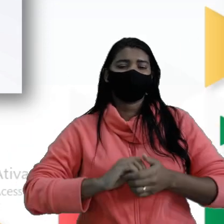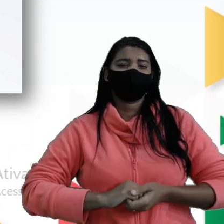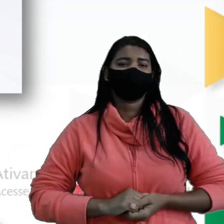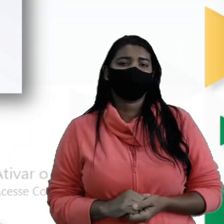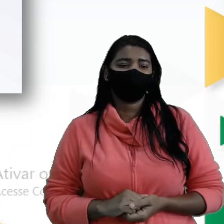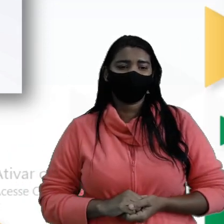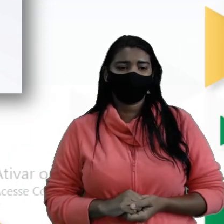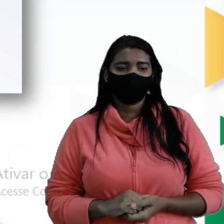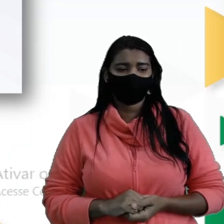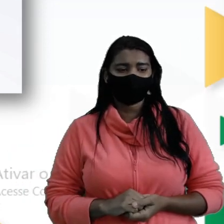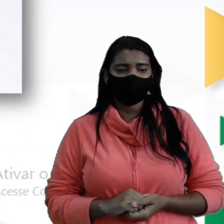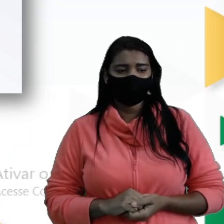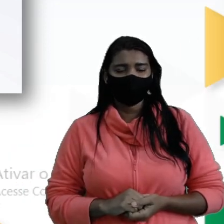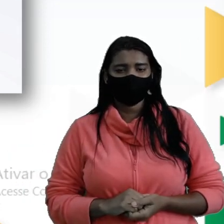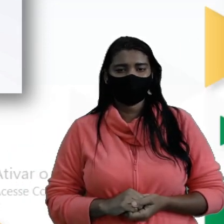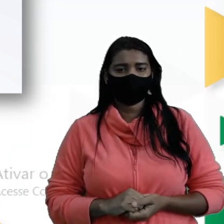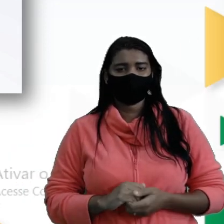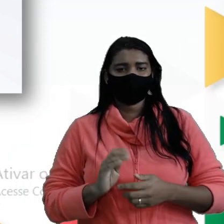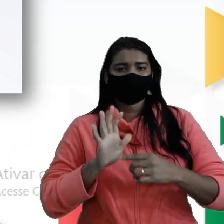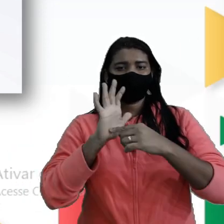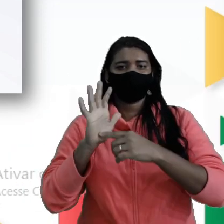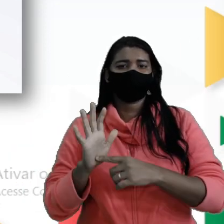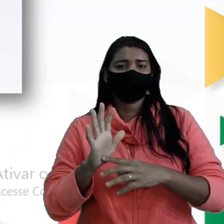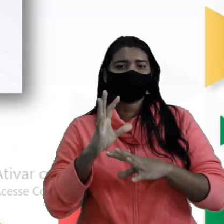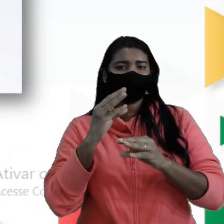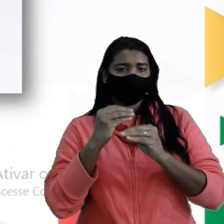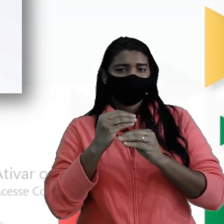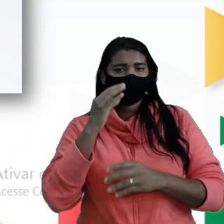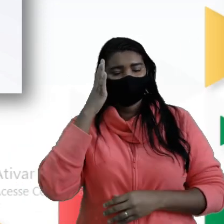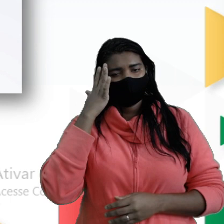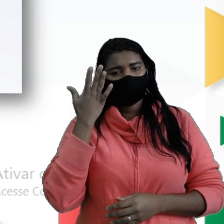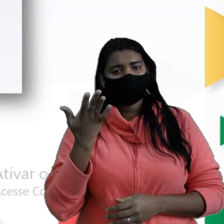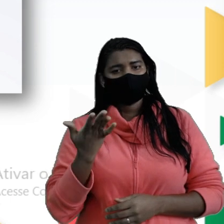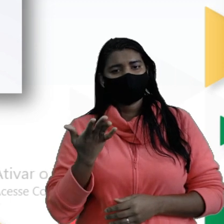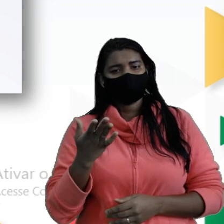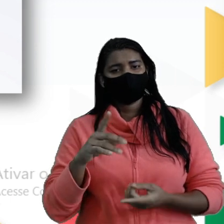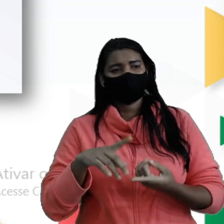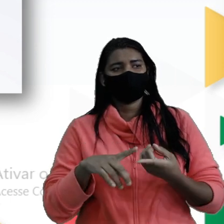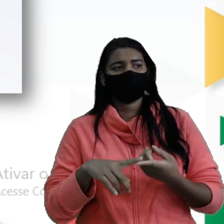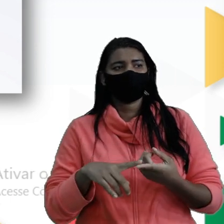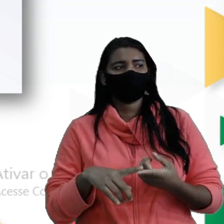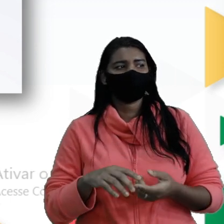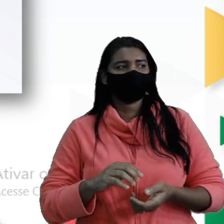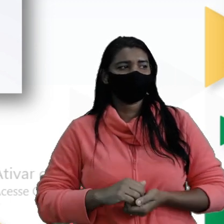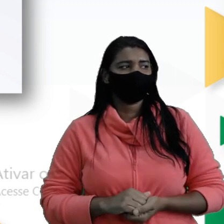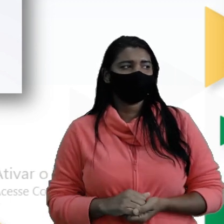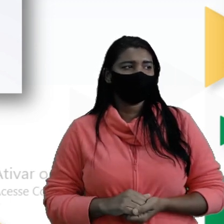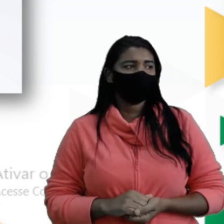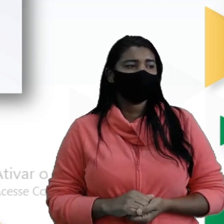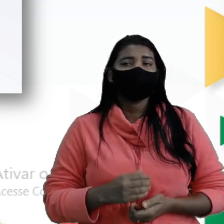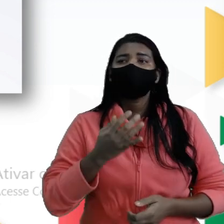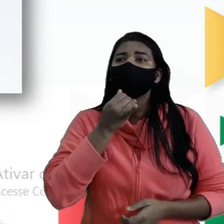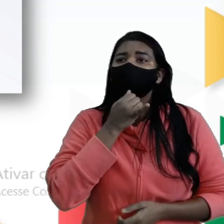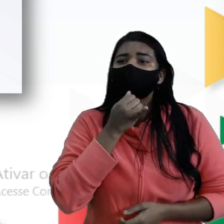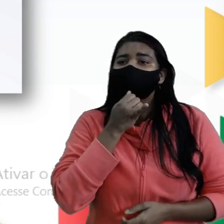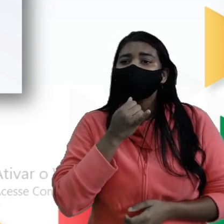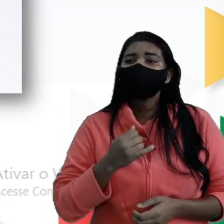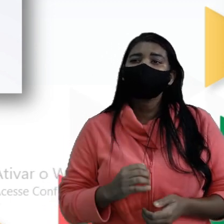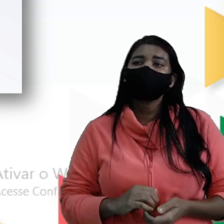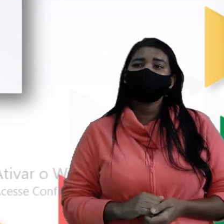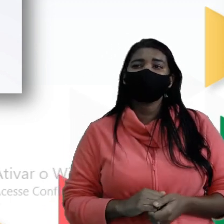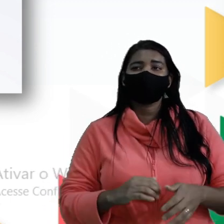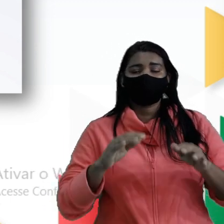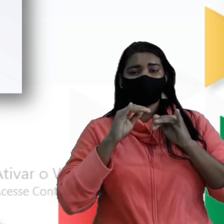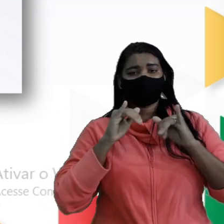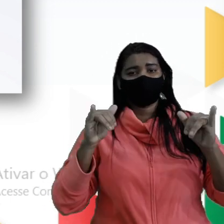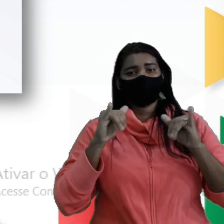olha aí, as aspas e itálico. O negrito também. Por exemplo, o terceiro exemplo que nós temos aqui é a notícia